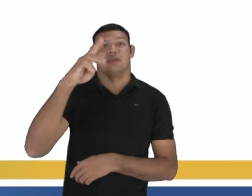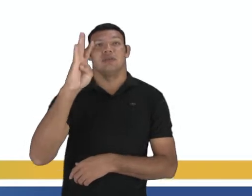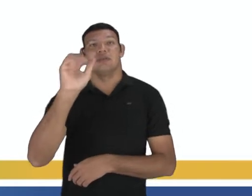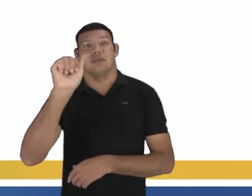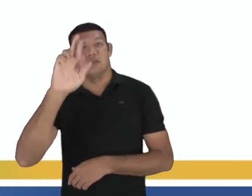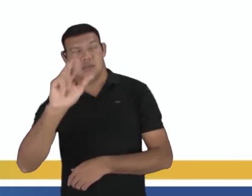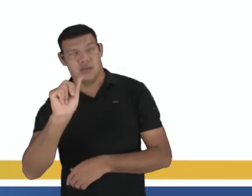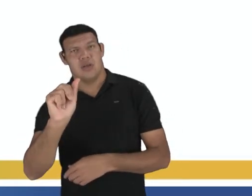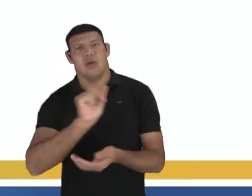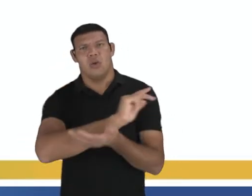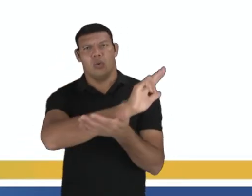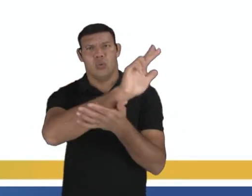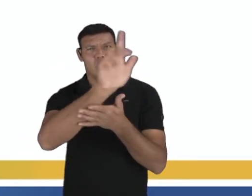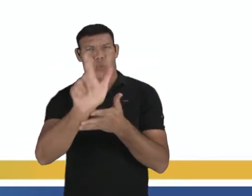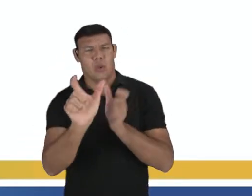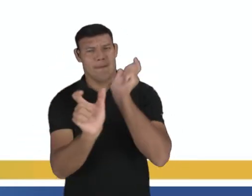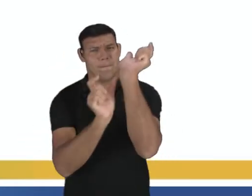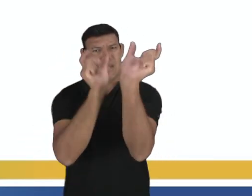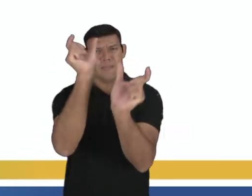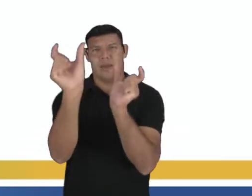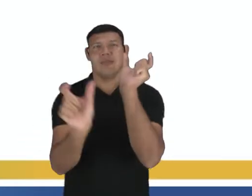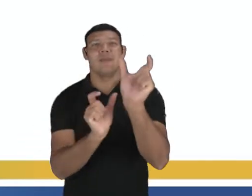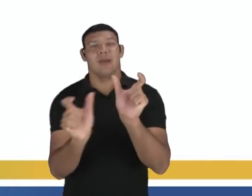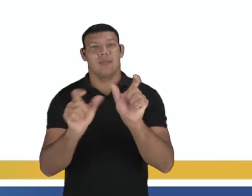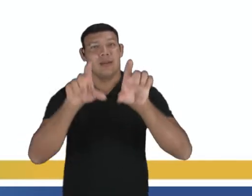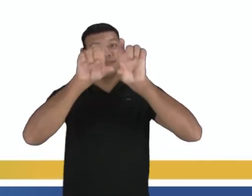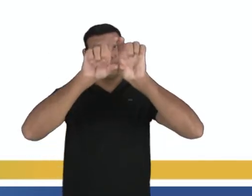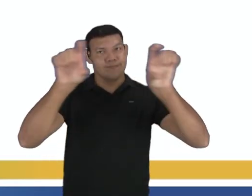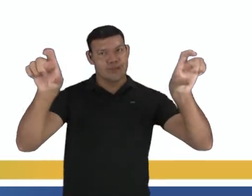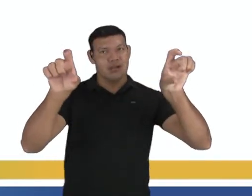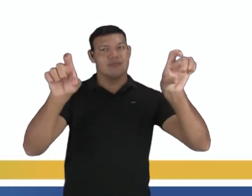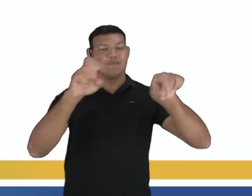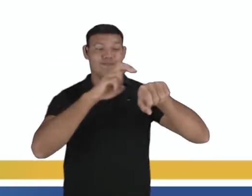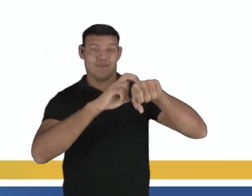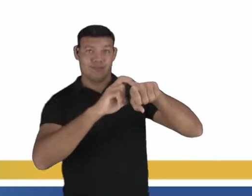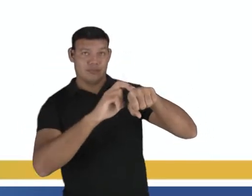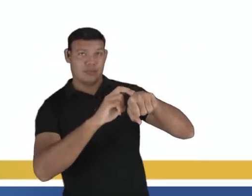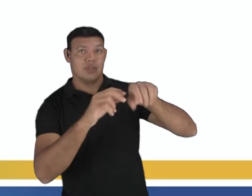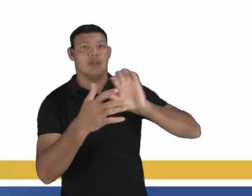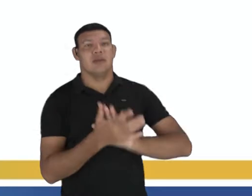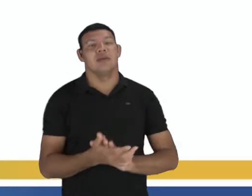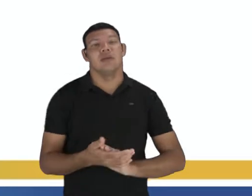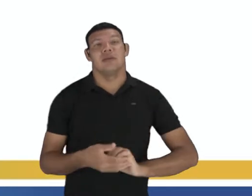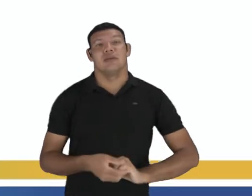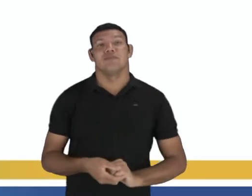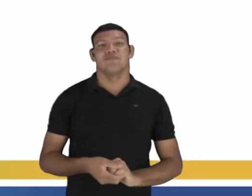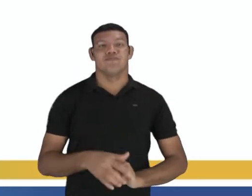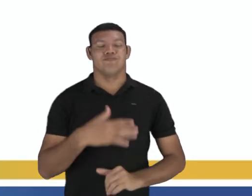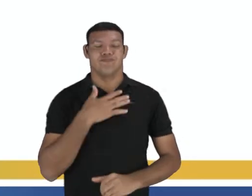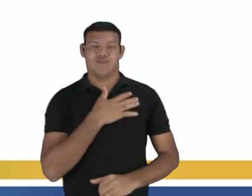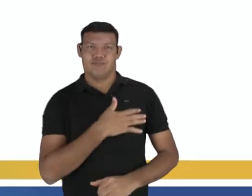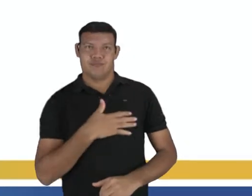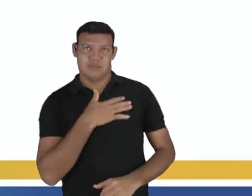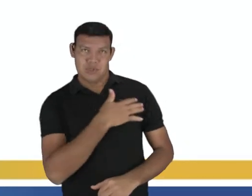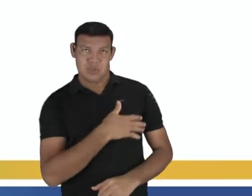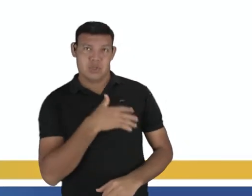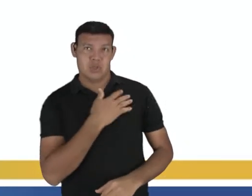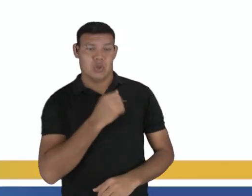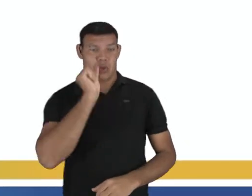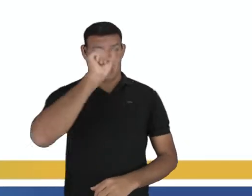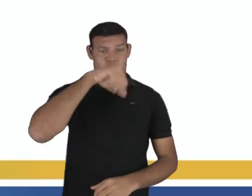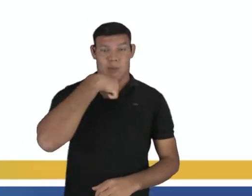no obstante, em que pese. Vamos lá para o exemplo. Eu gosto de sorvete, mas